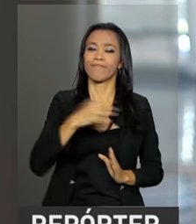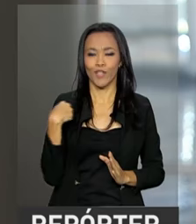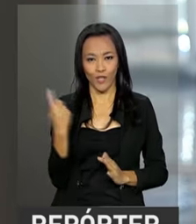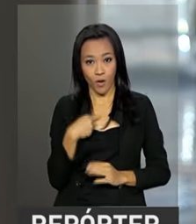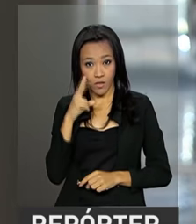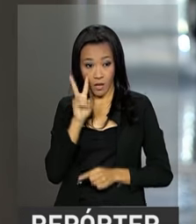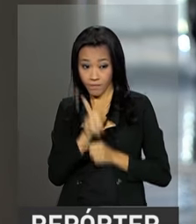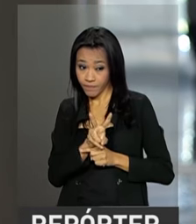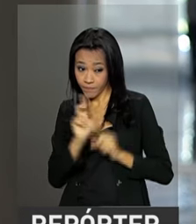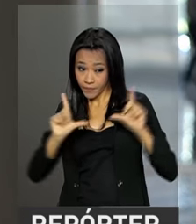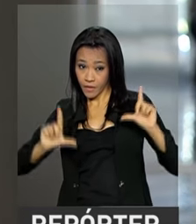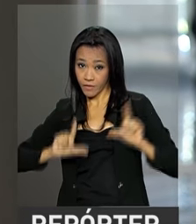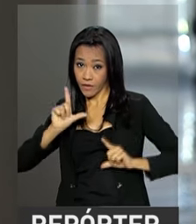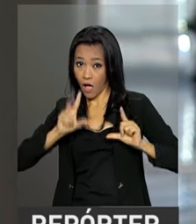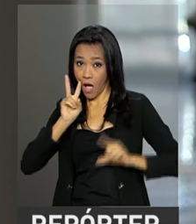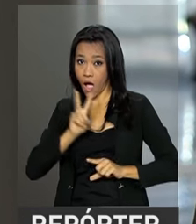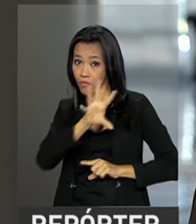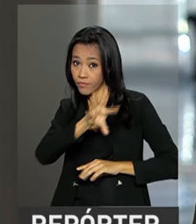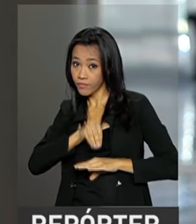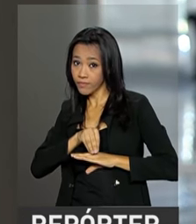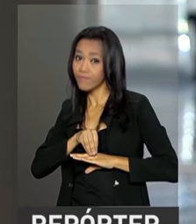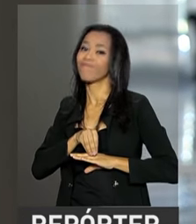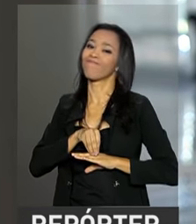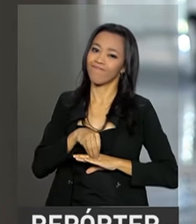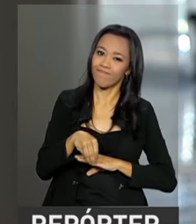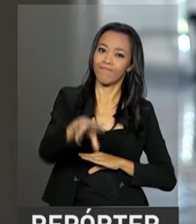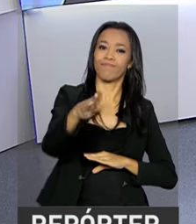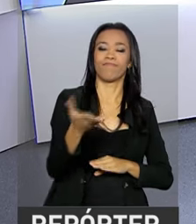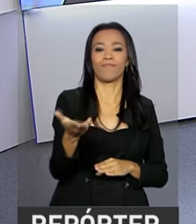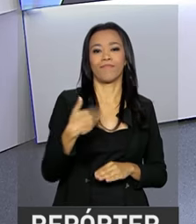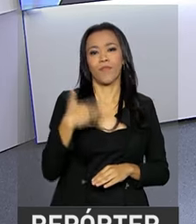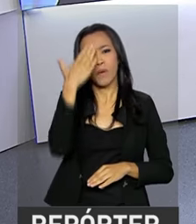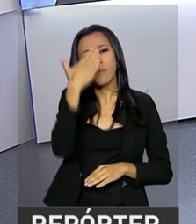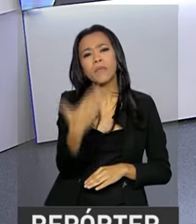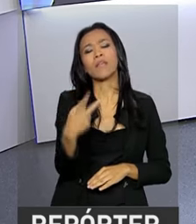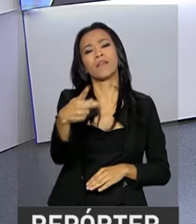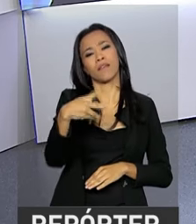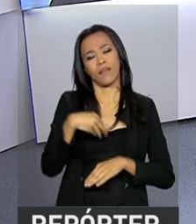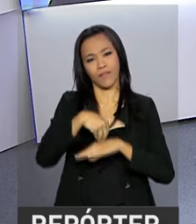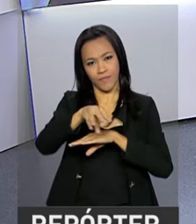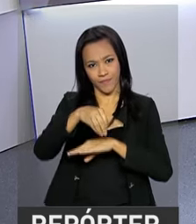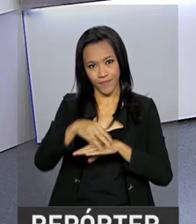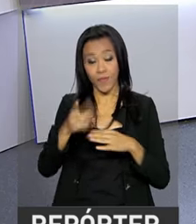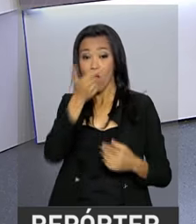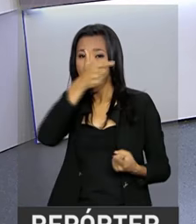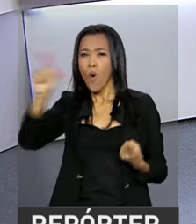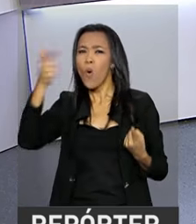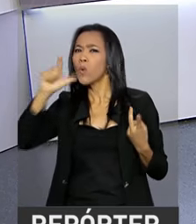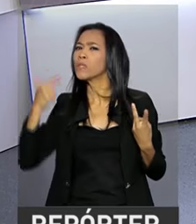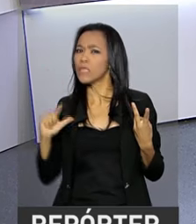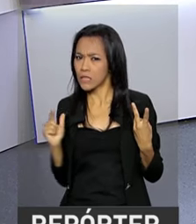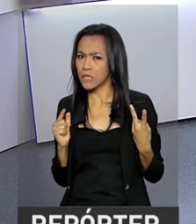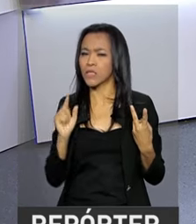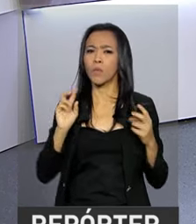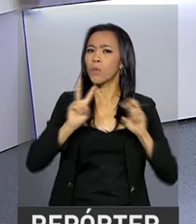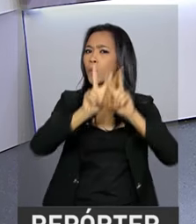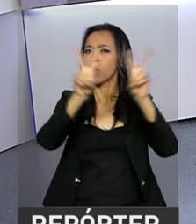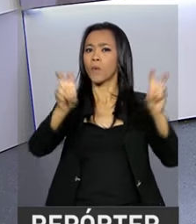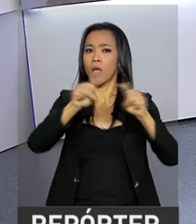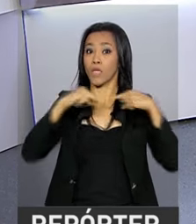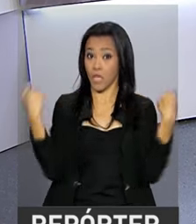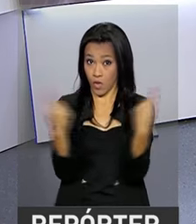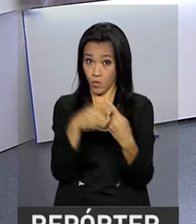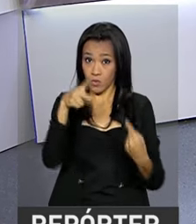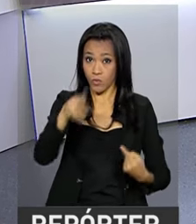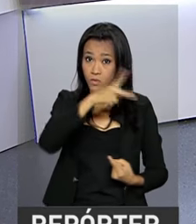gente segue acompanhando tudo por aqui renato volta com você no estúdio obrigada joão pelas suas informações e outras informações sobre essa reunião do presidente